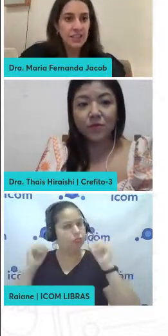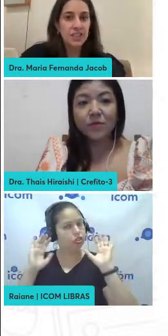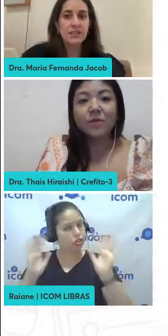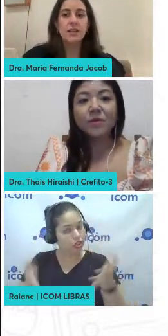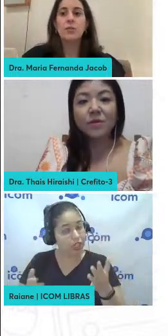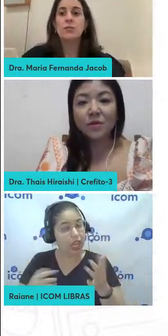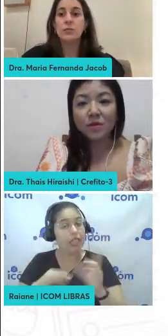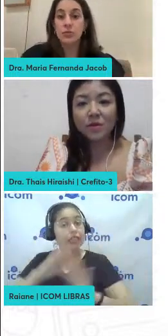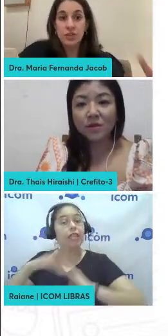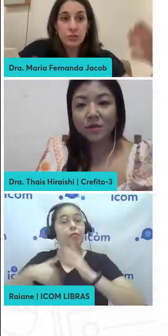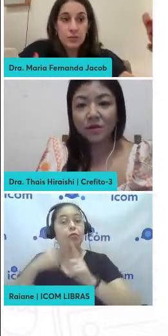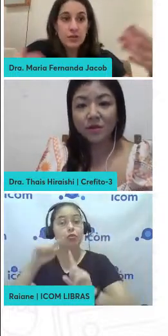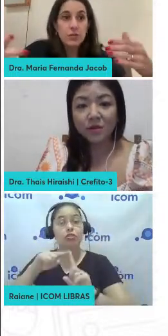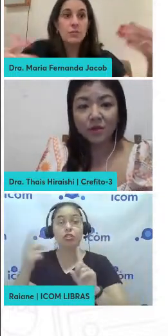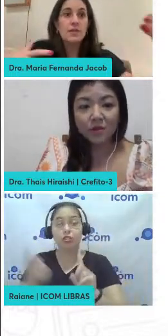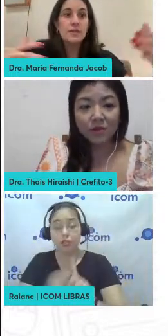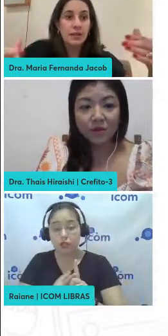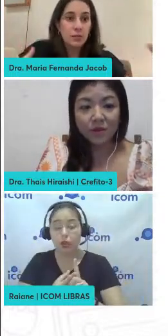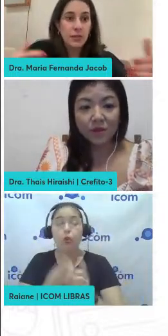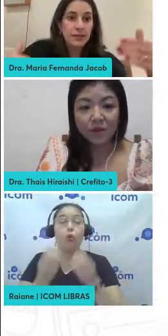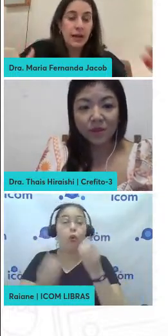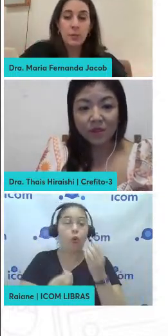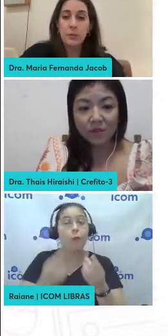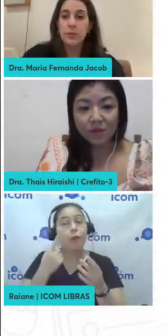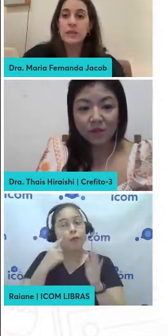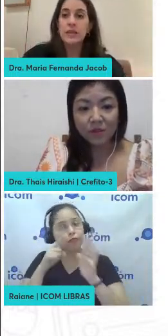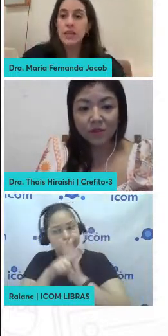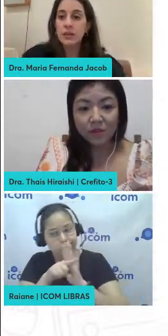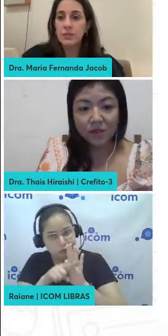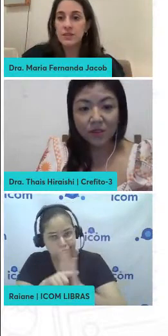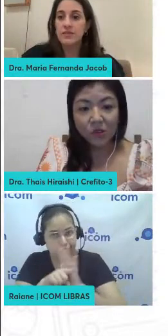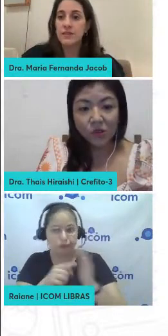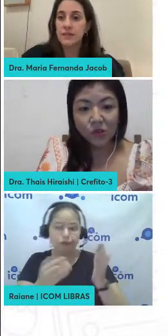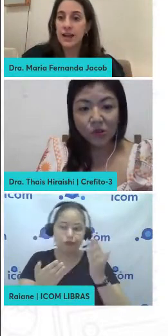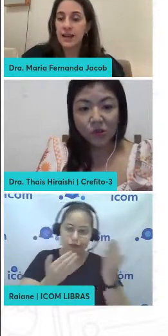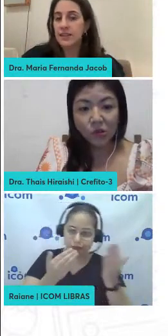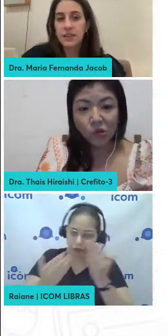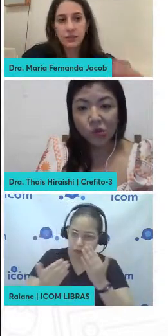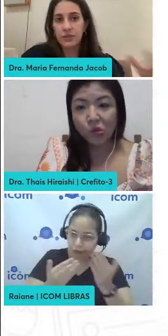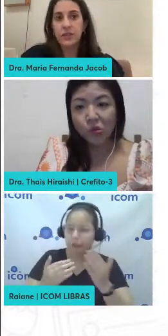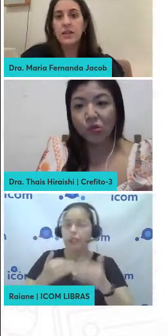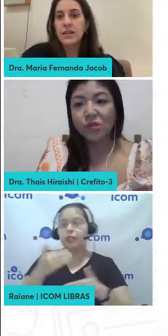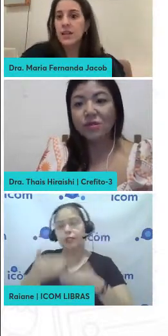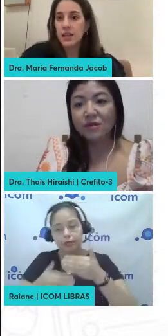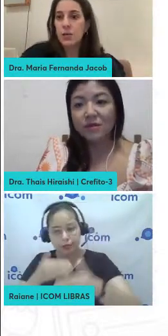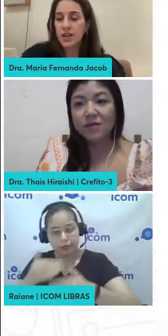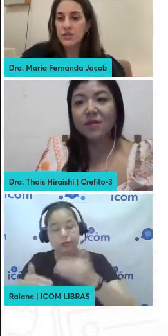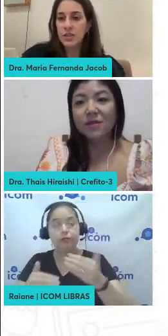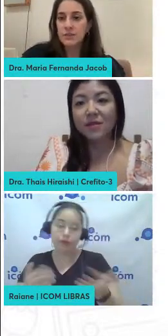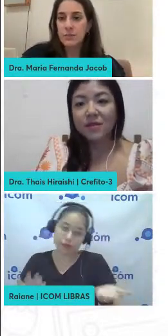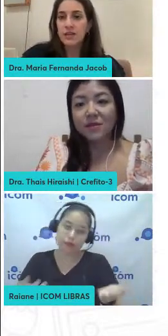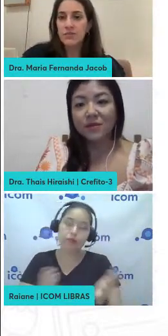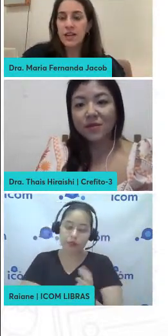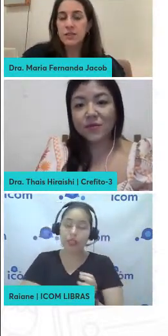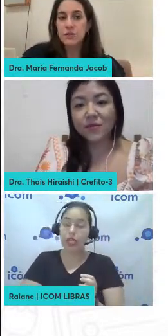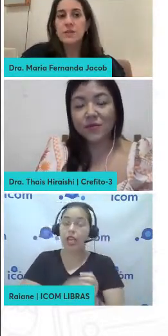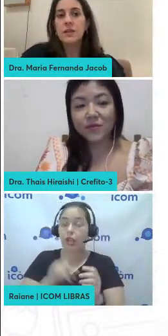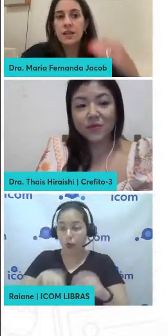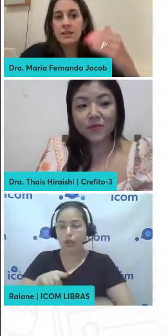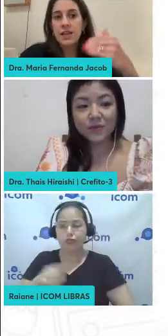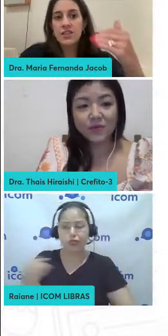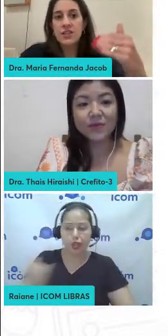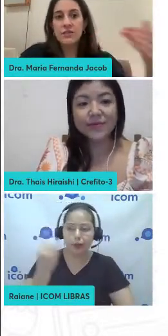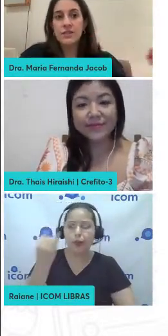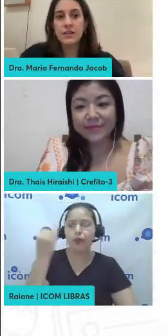prévia, então eu já consigo começar numa etapa um pouquinho mais avançada, enfim, eu acho que é bem válido,